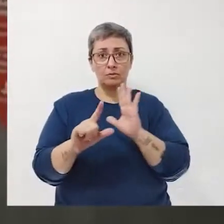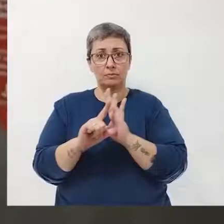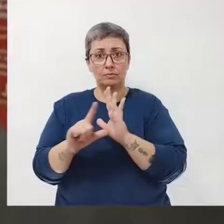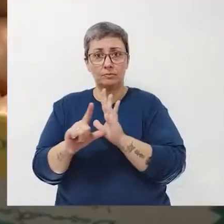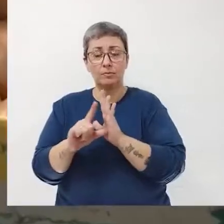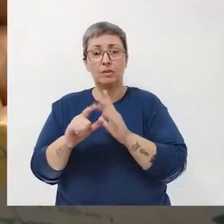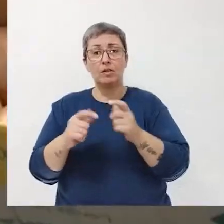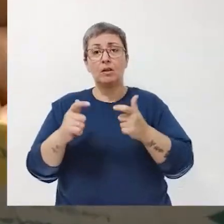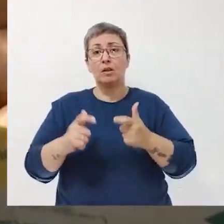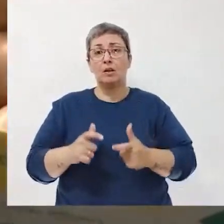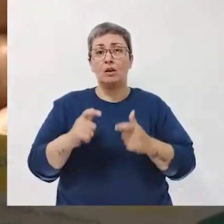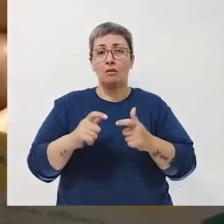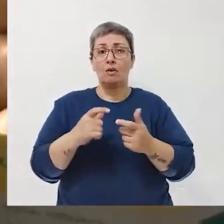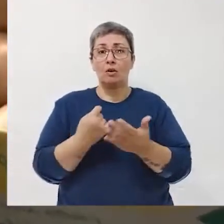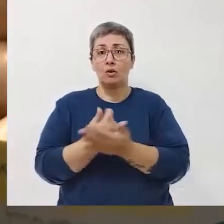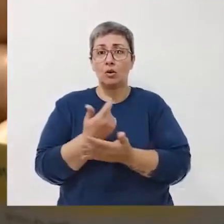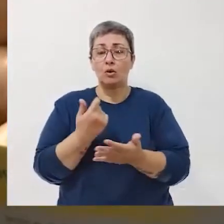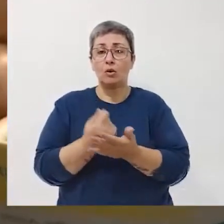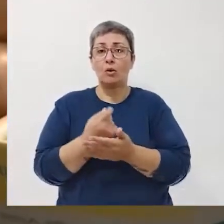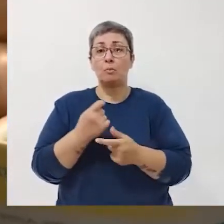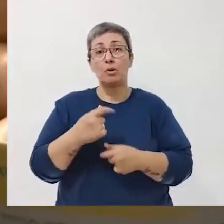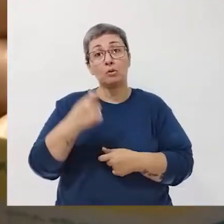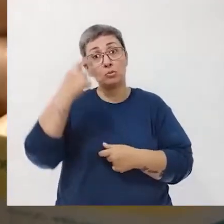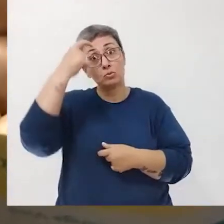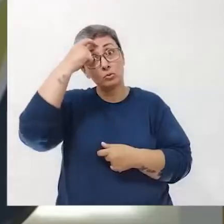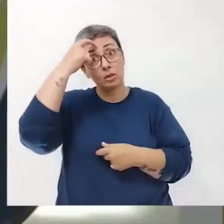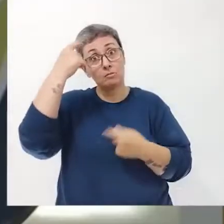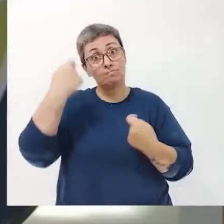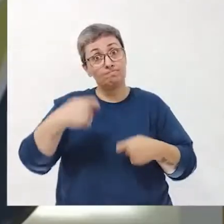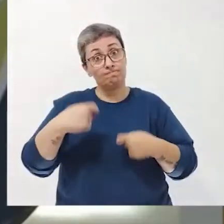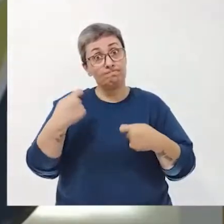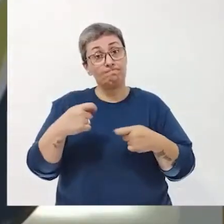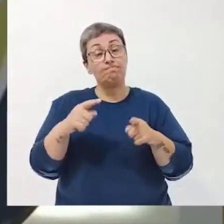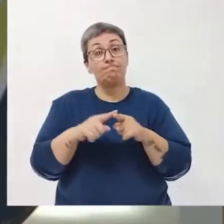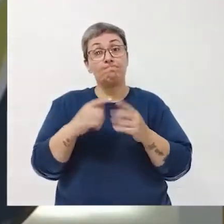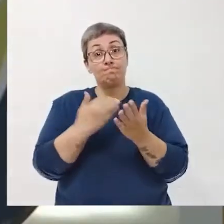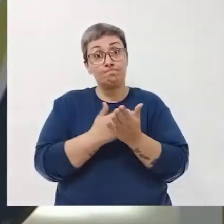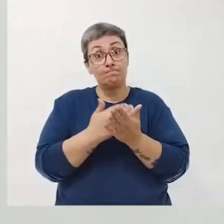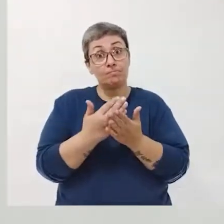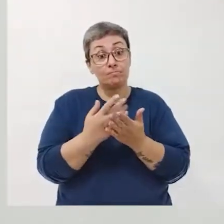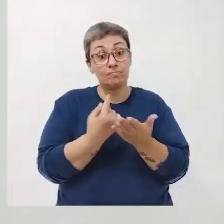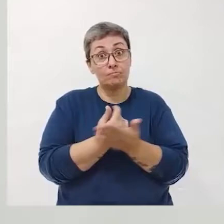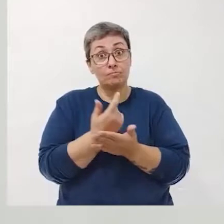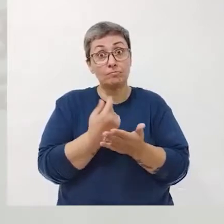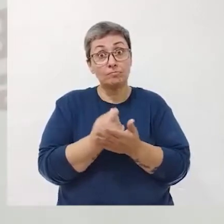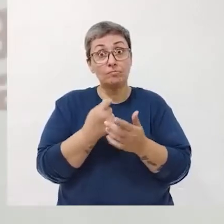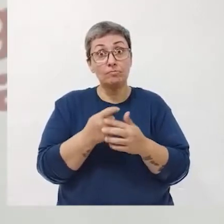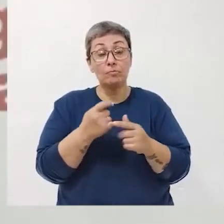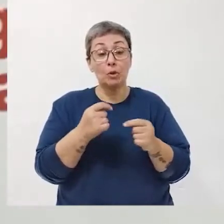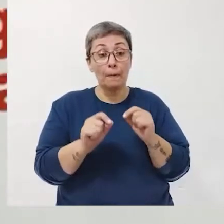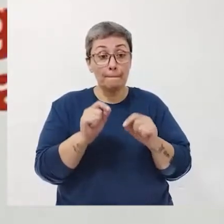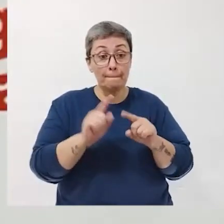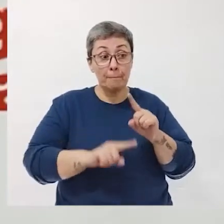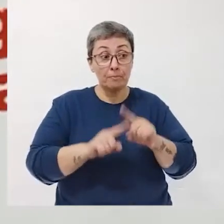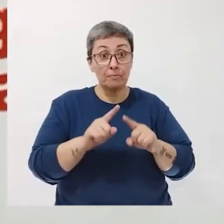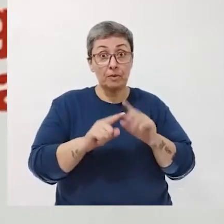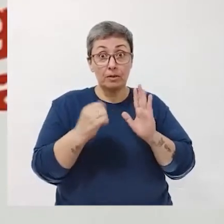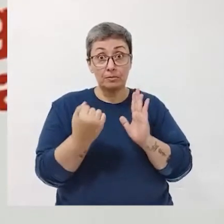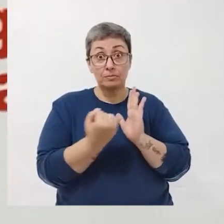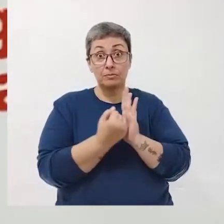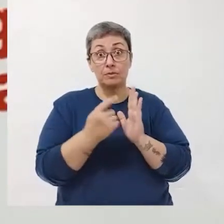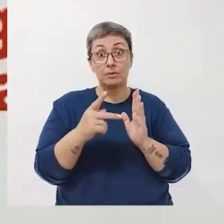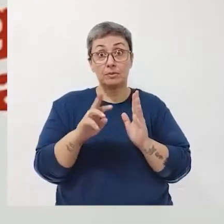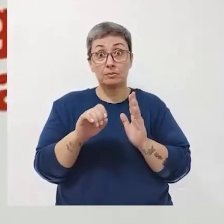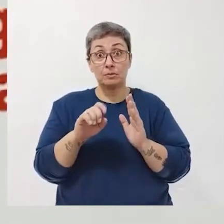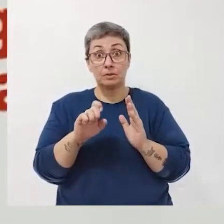lojas. É onde nós podemos consumir de forma racional e consciente. Para começar, na hora de comprar, procure produtos que possuam selos como o da